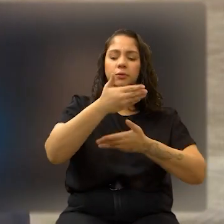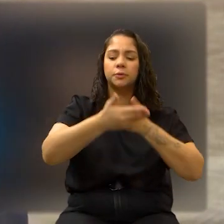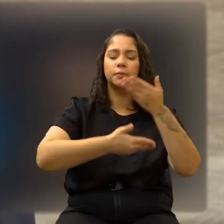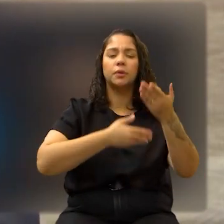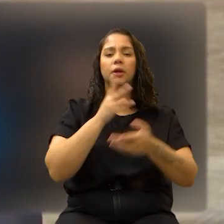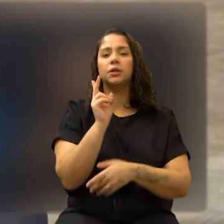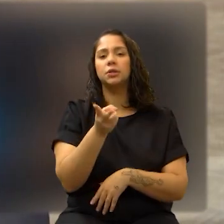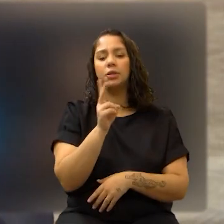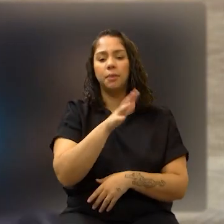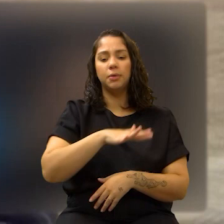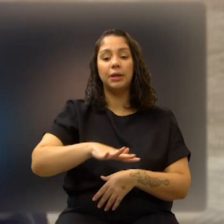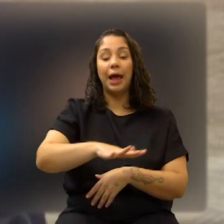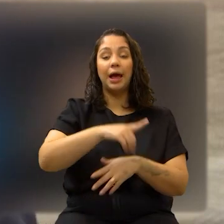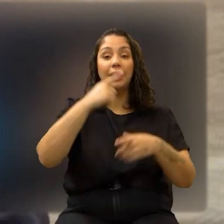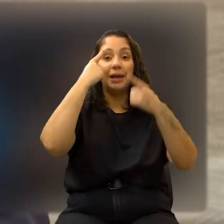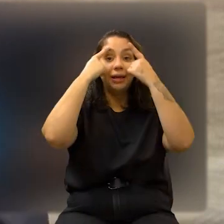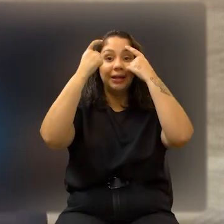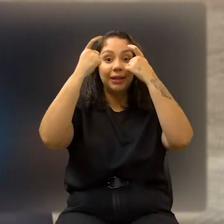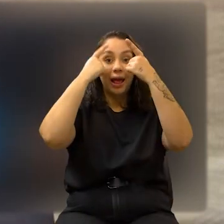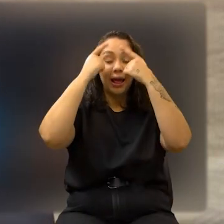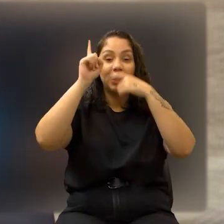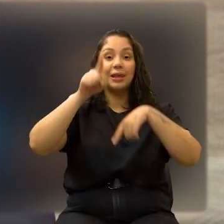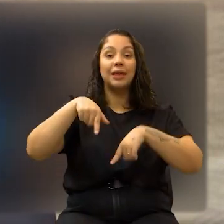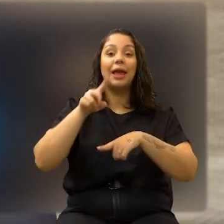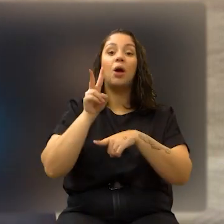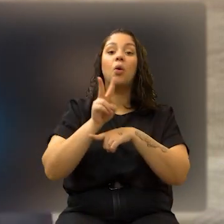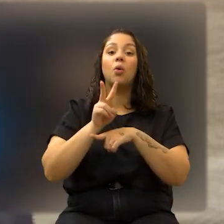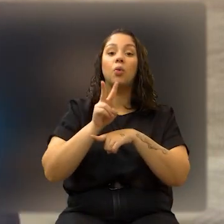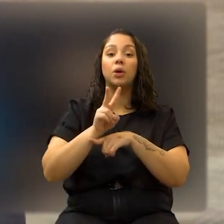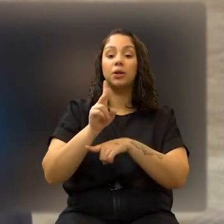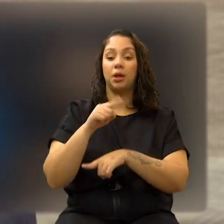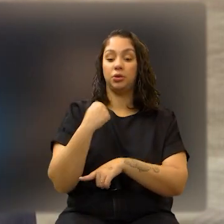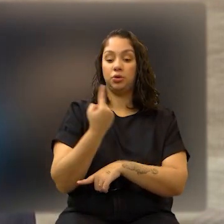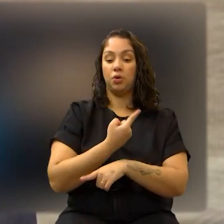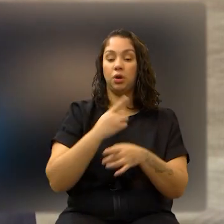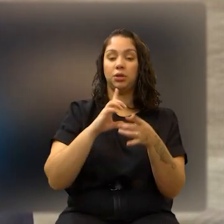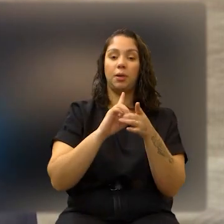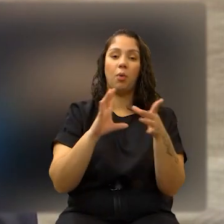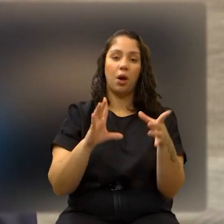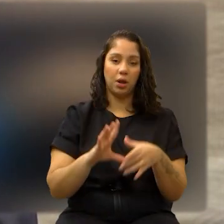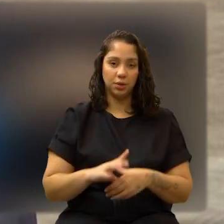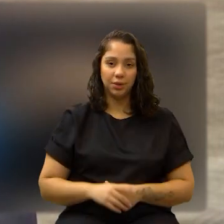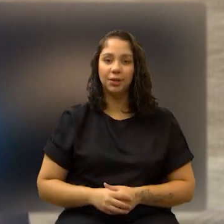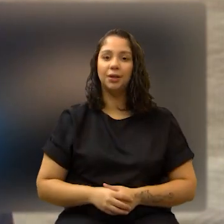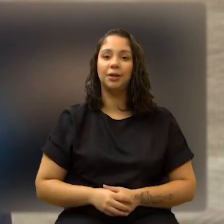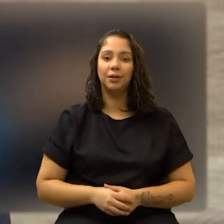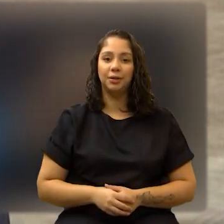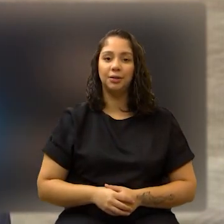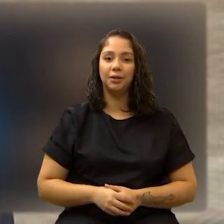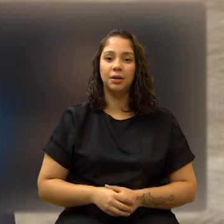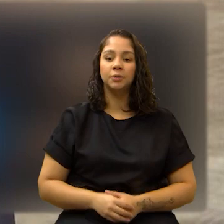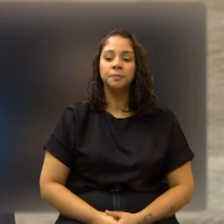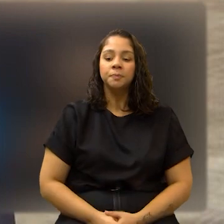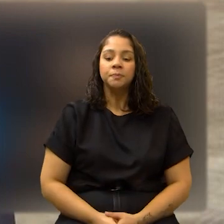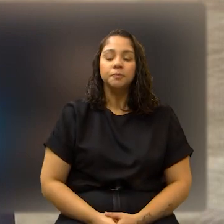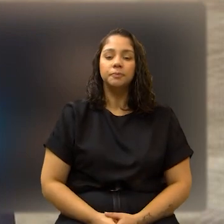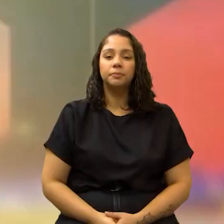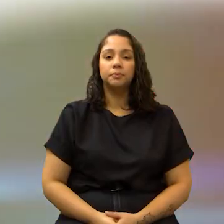muito respeitador, sempre no campo das ideias, que é o nosso cuidado em relação à nossa democracia.